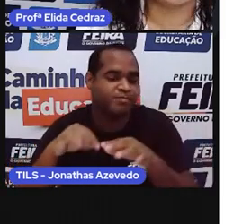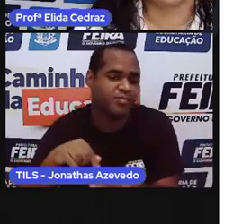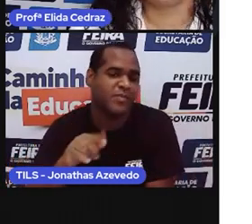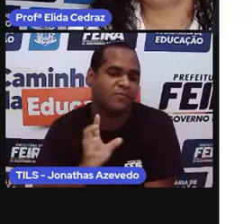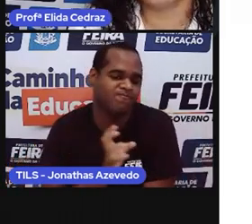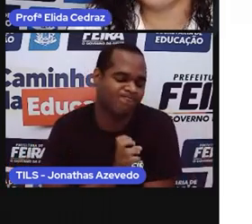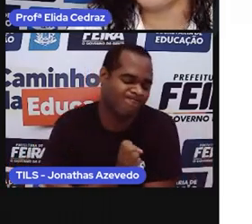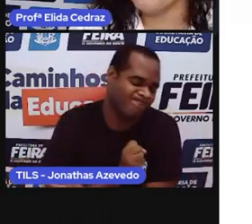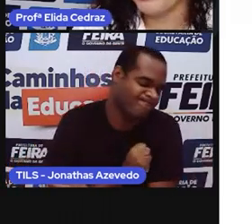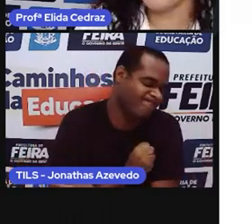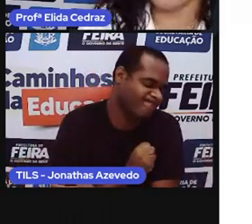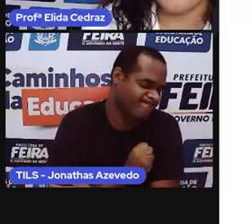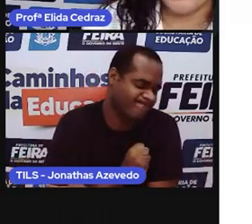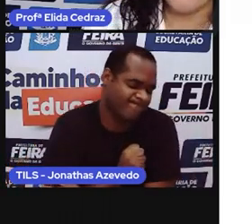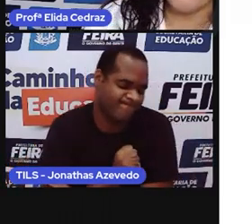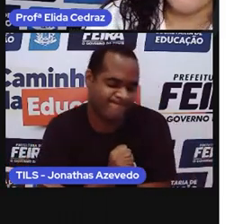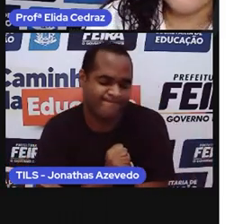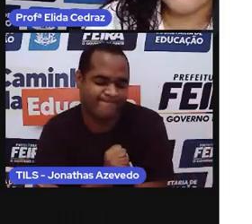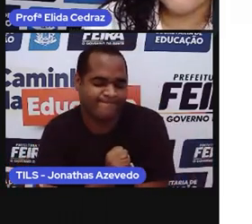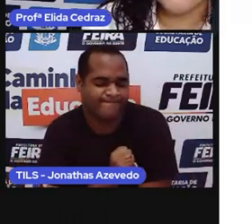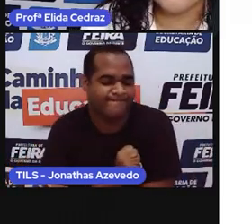semeado. Foi meu